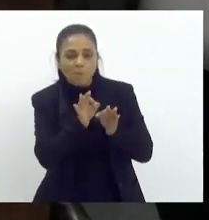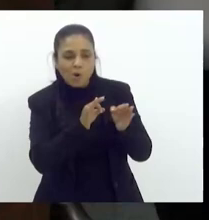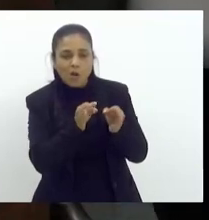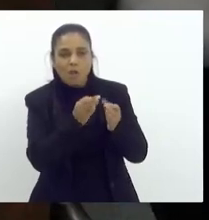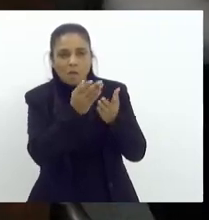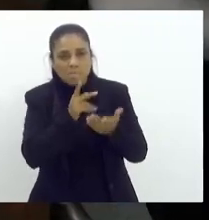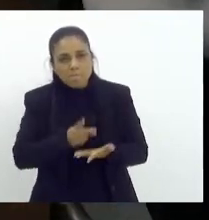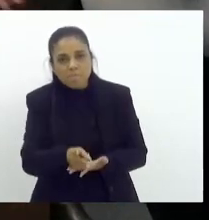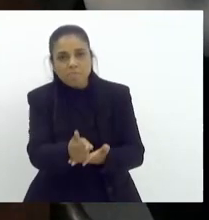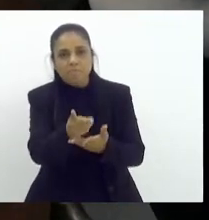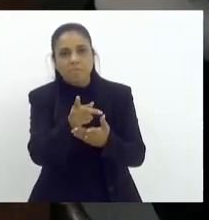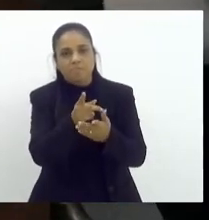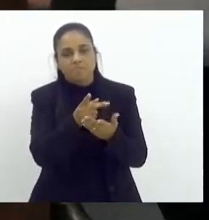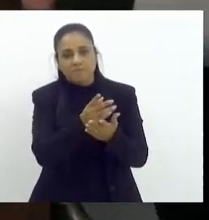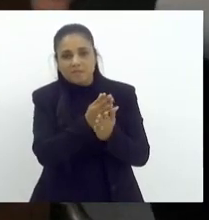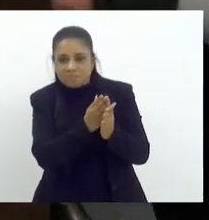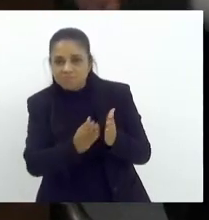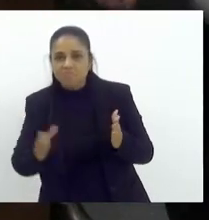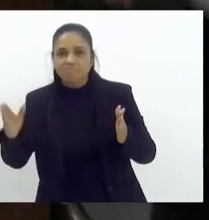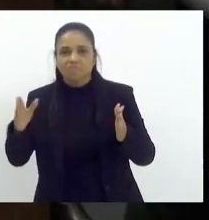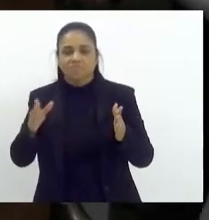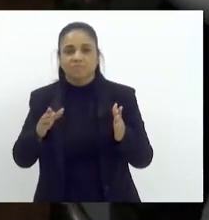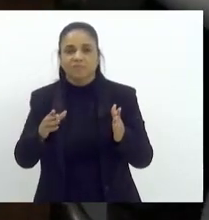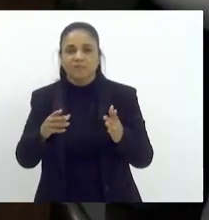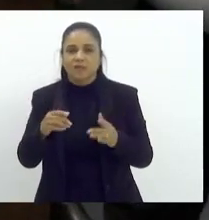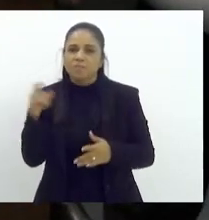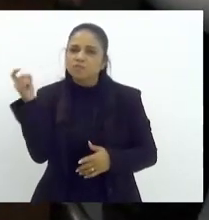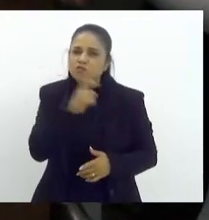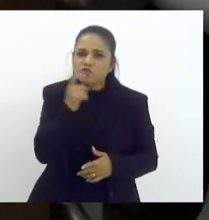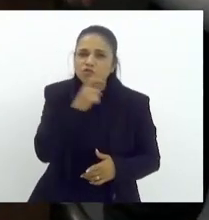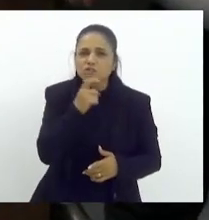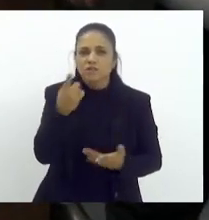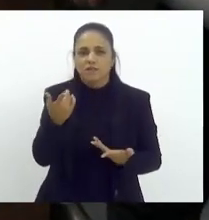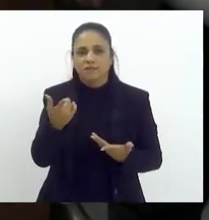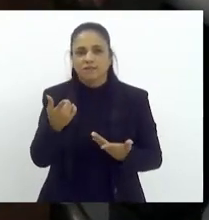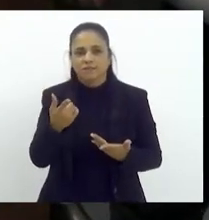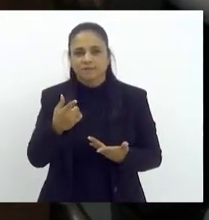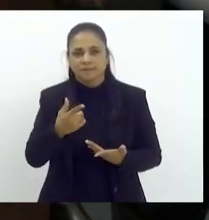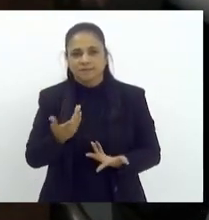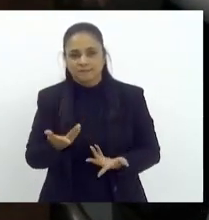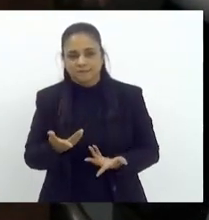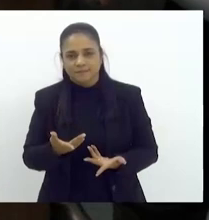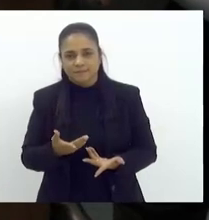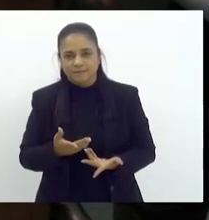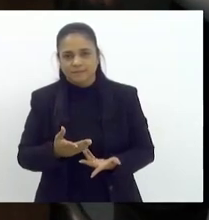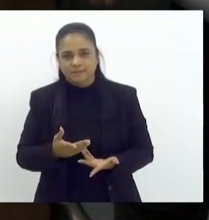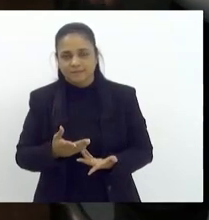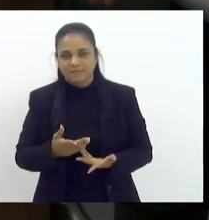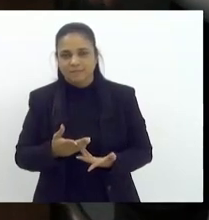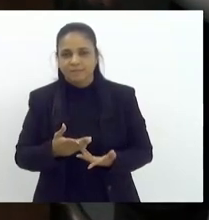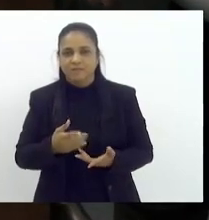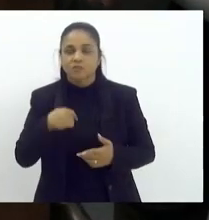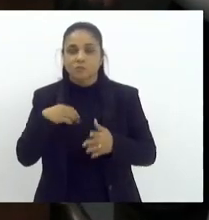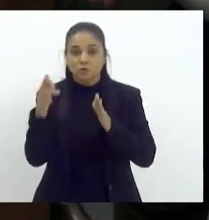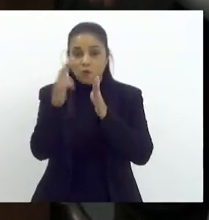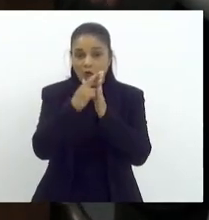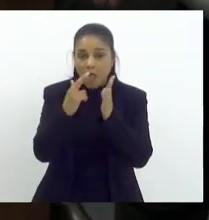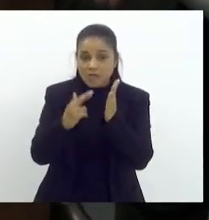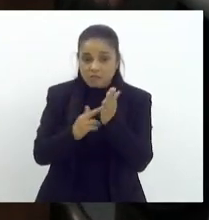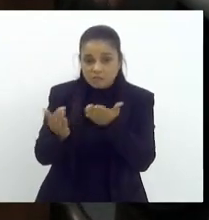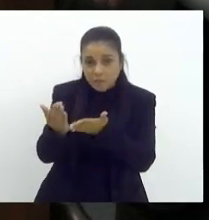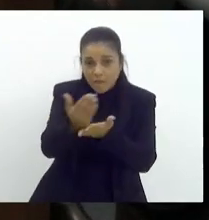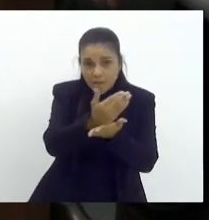permanente mentira hipocrisia canalice Presidente a gente tá no meio de um regime de